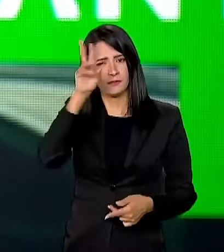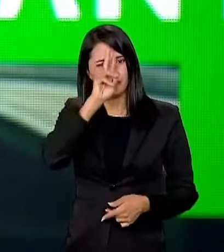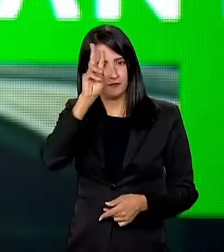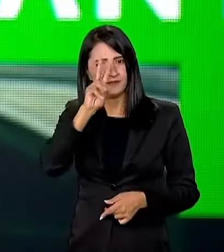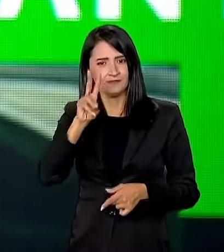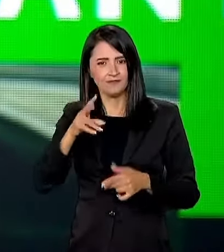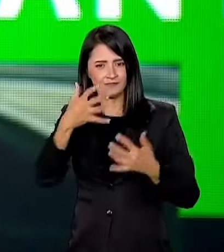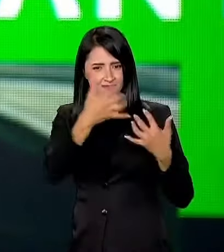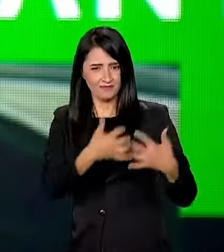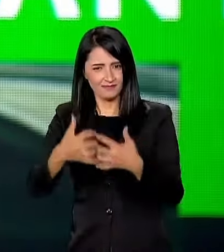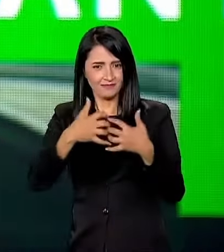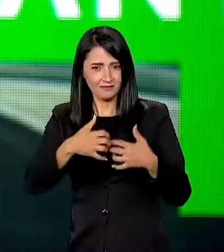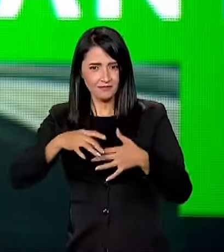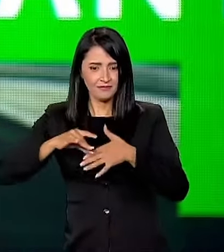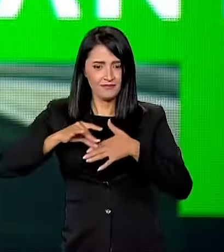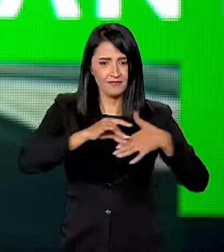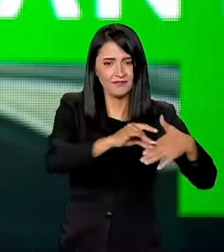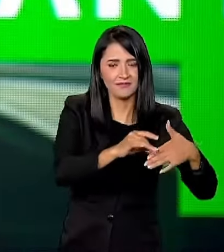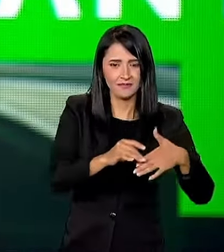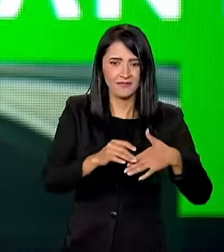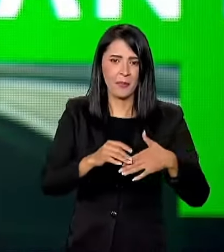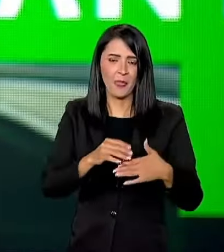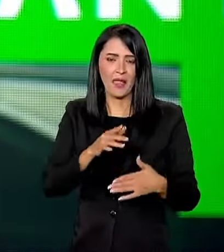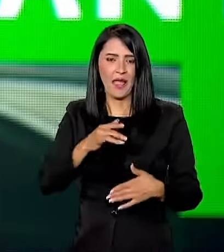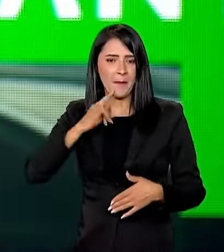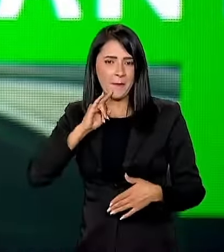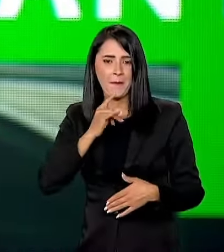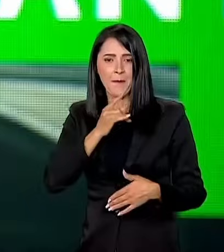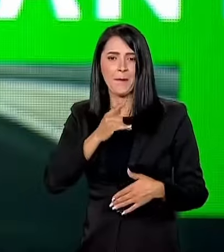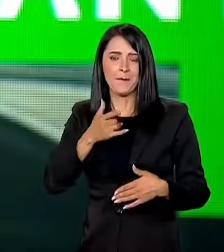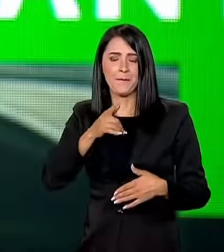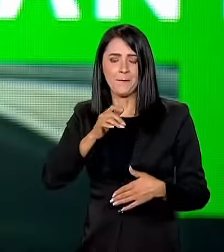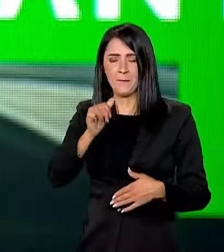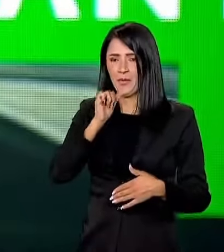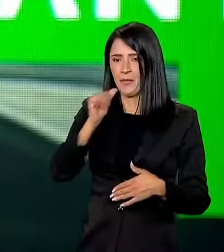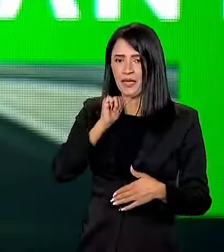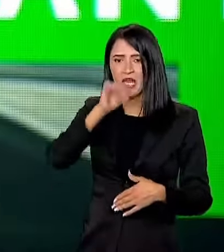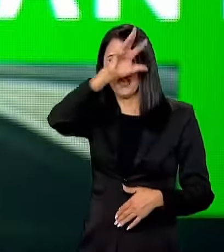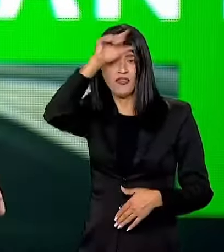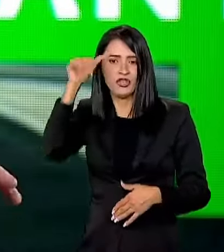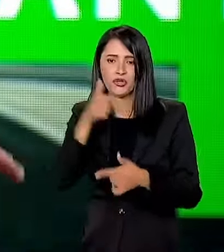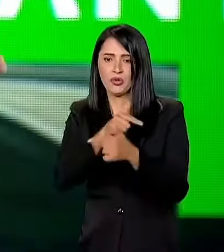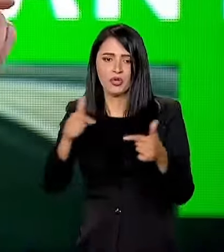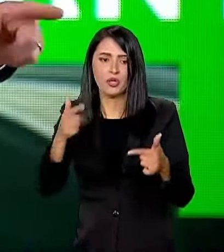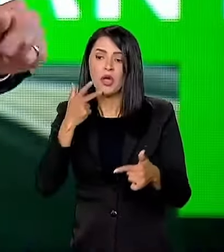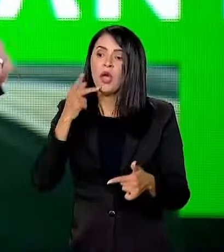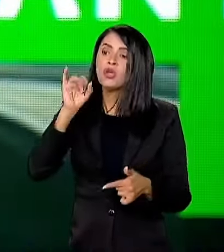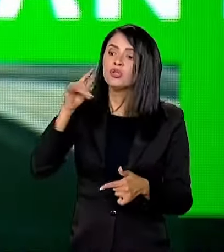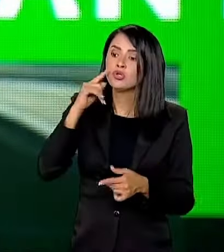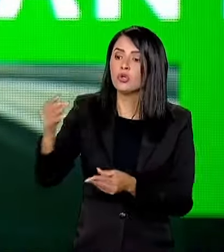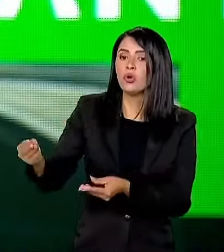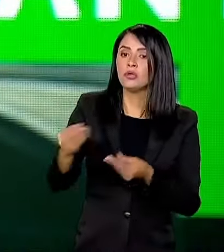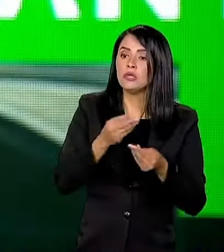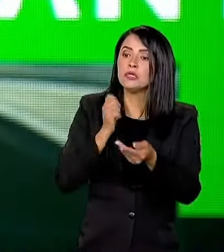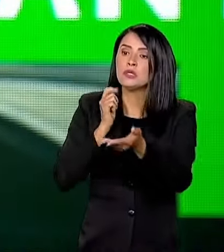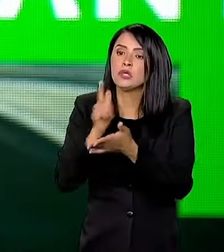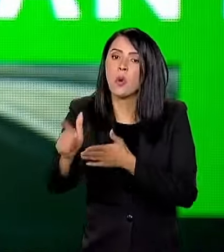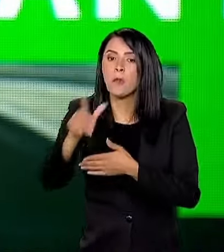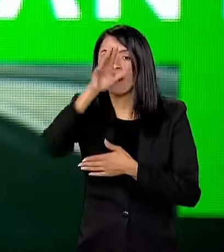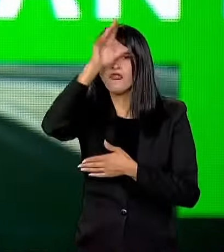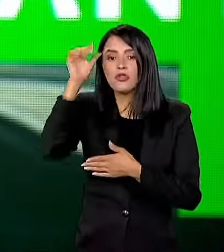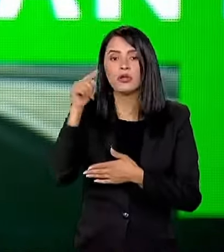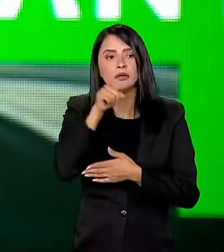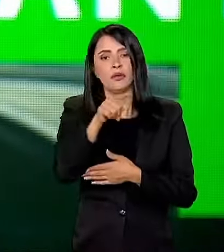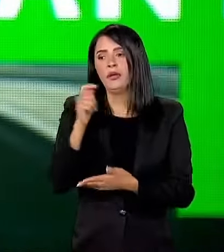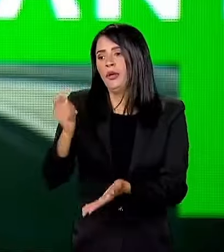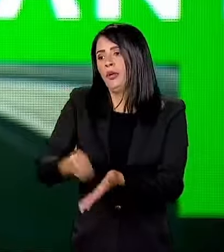bar entregar bebida e o cara não tinha o refrigerante. O cara falava, só entrega se vocês comprarem tal refrigerante. Aí o cara